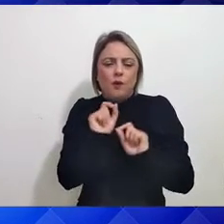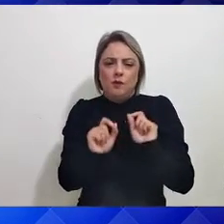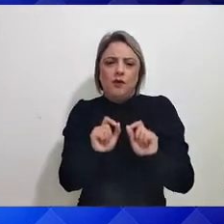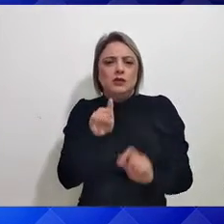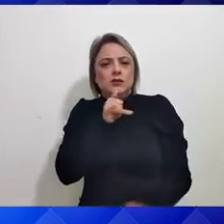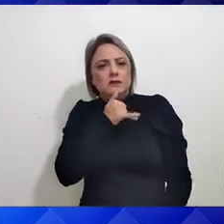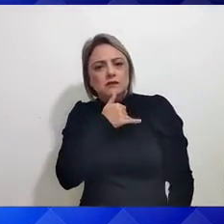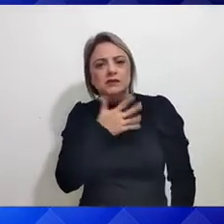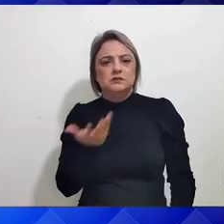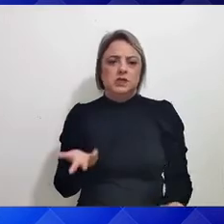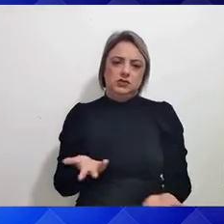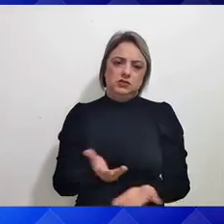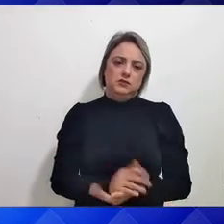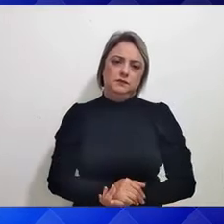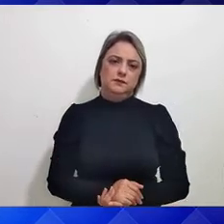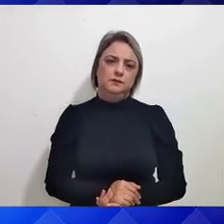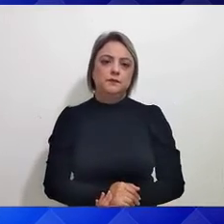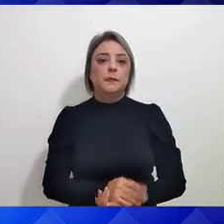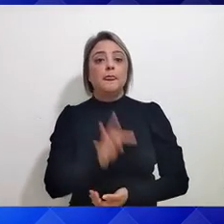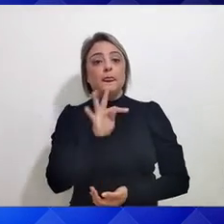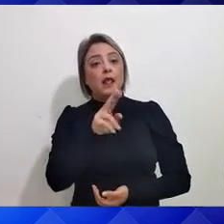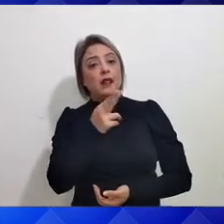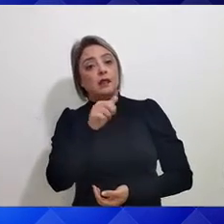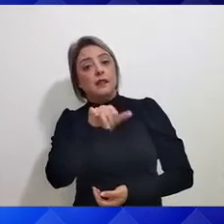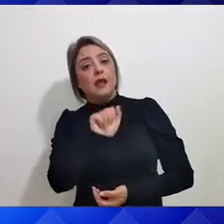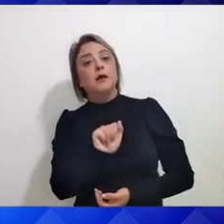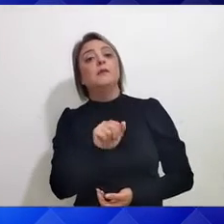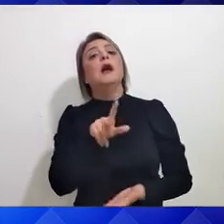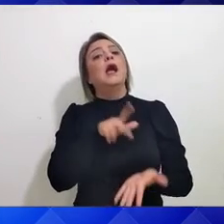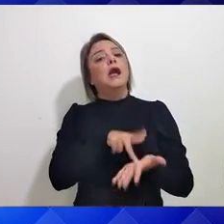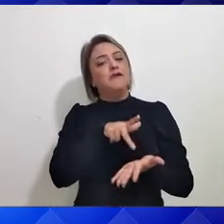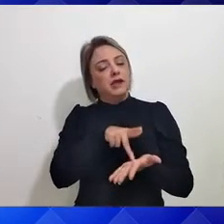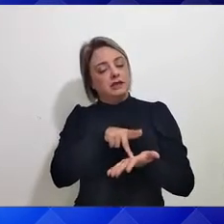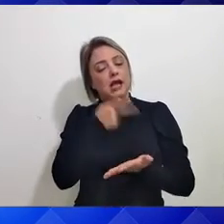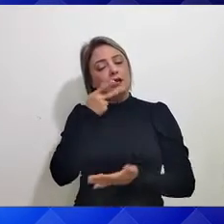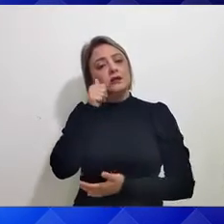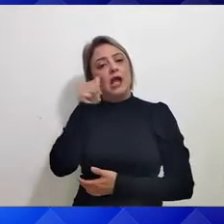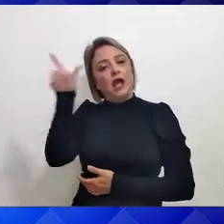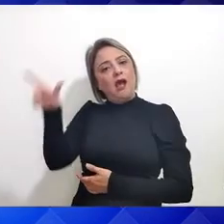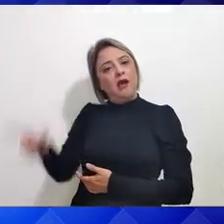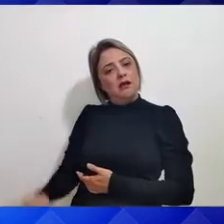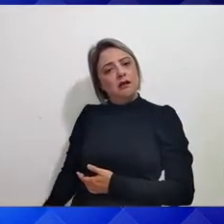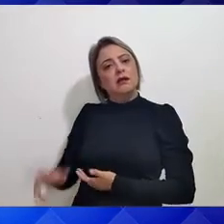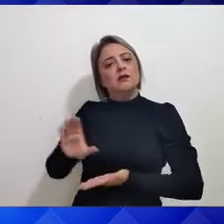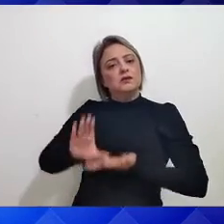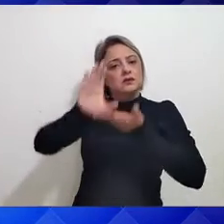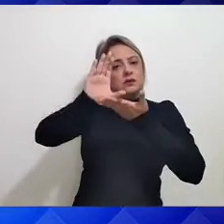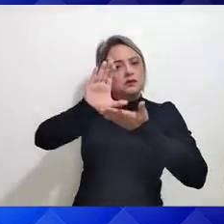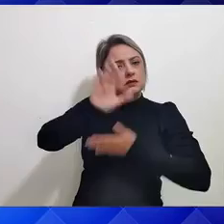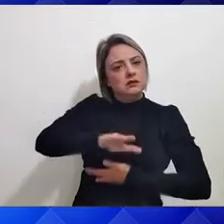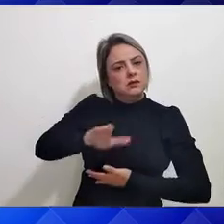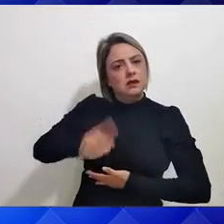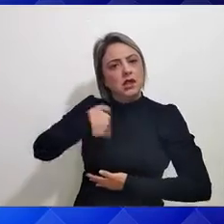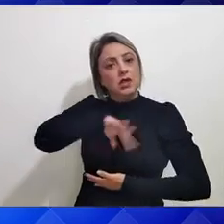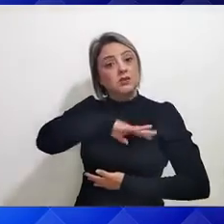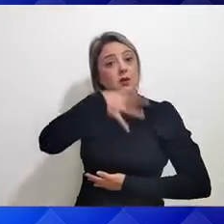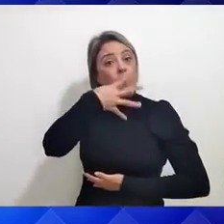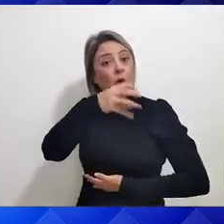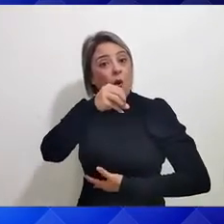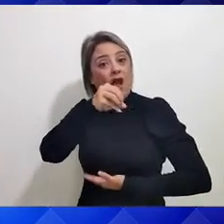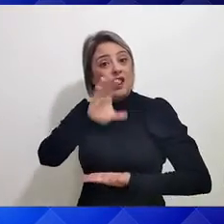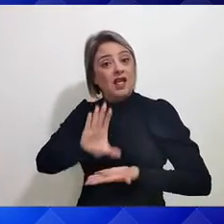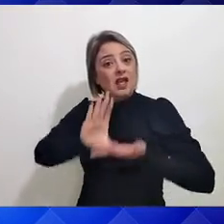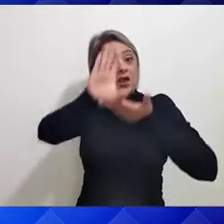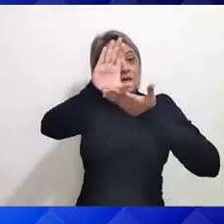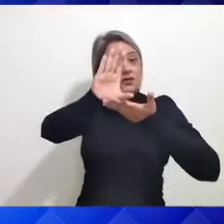Thelma. É bem por aí mesmo, né, os conselhos tutelares, nós somos 40 conselhos em Brasília, tem a